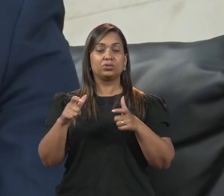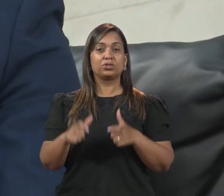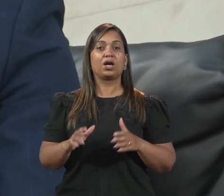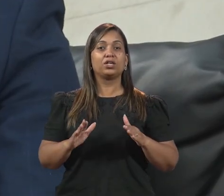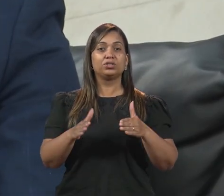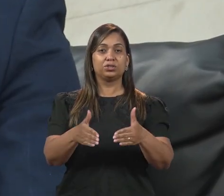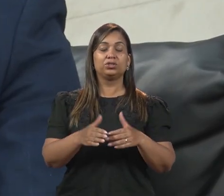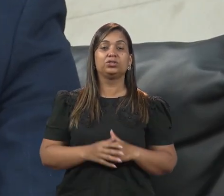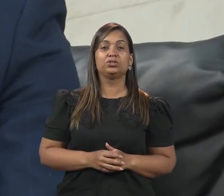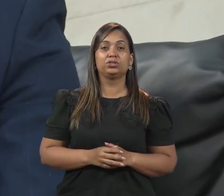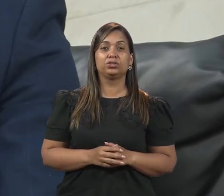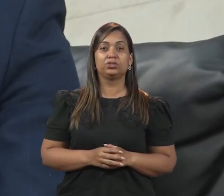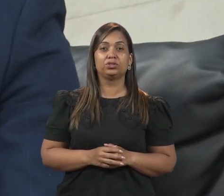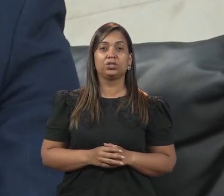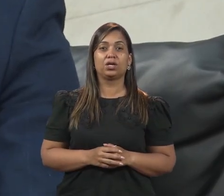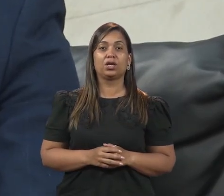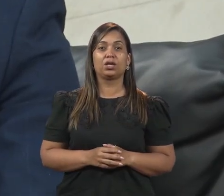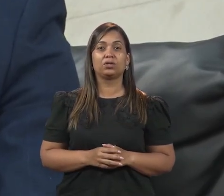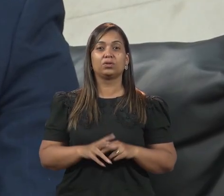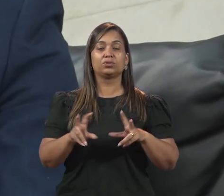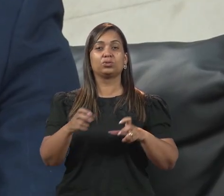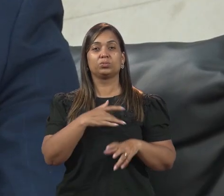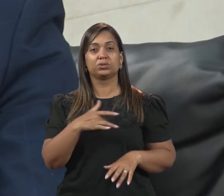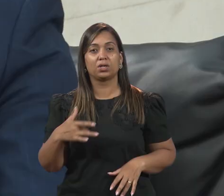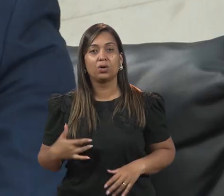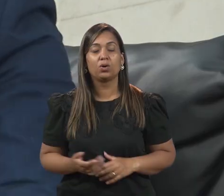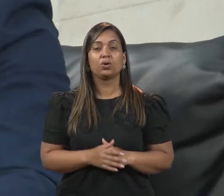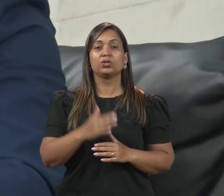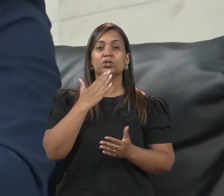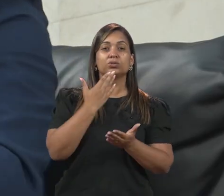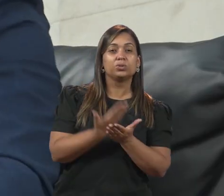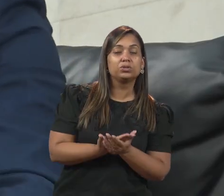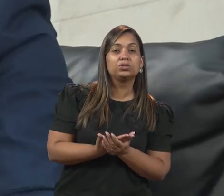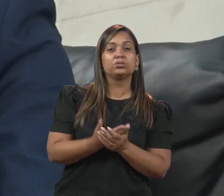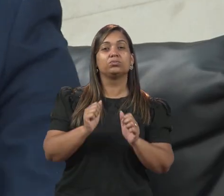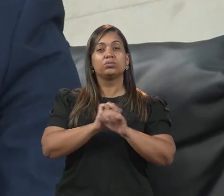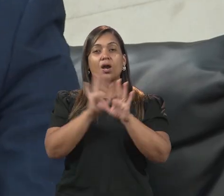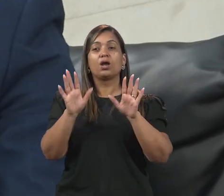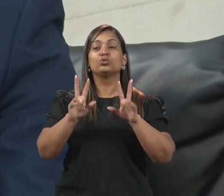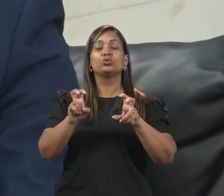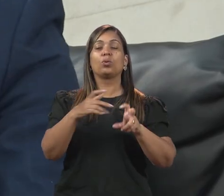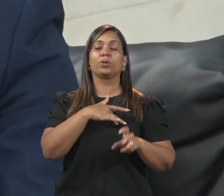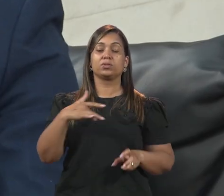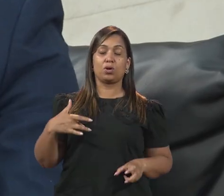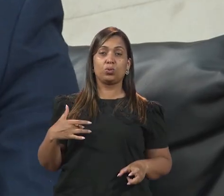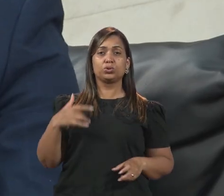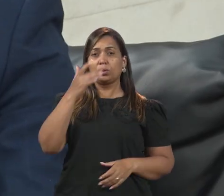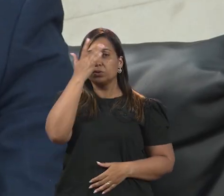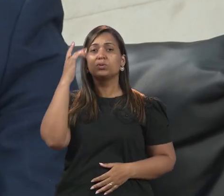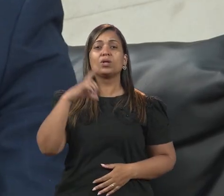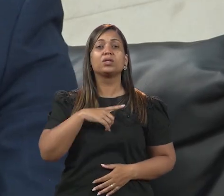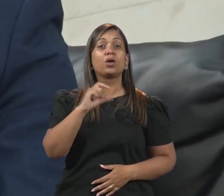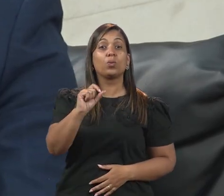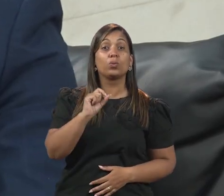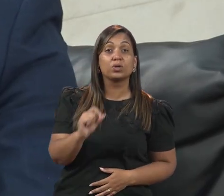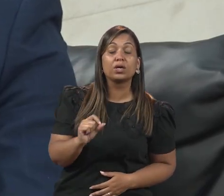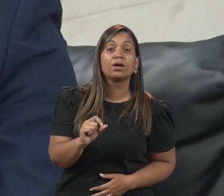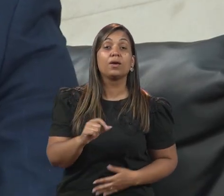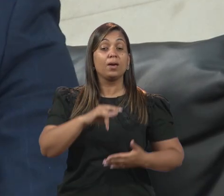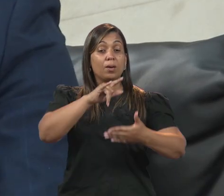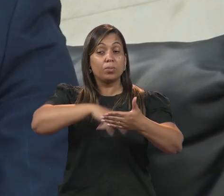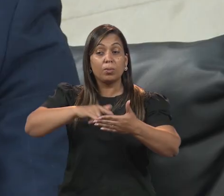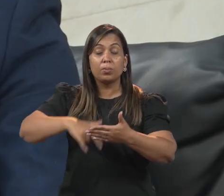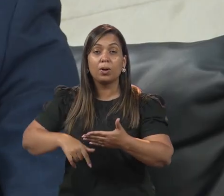população relacionado à saúde, às demandas e, no caso, a transparência da saúde, que é a pessoa poder ter acesso à sua